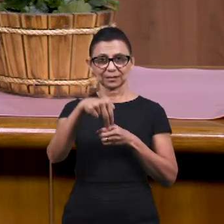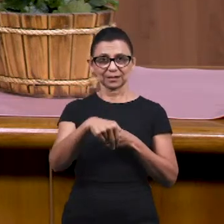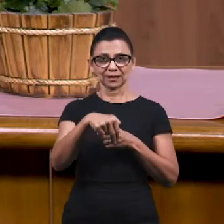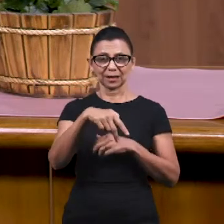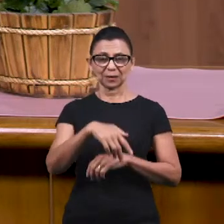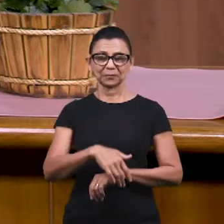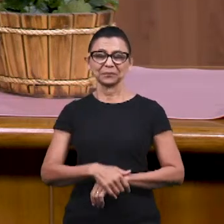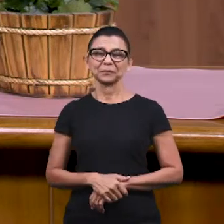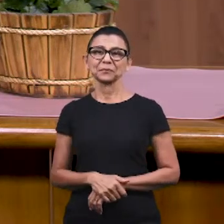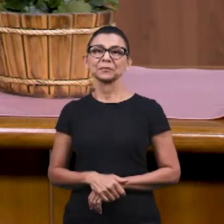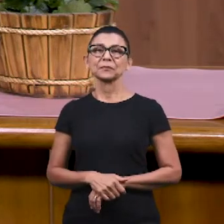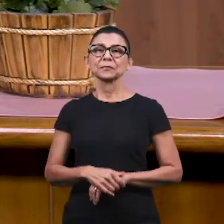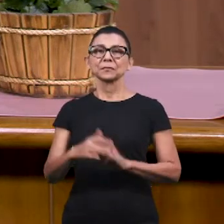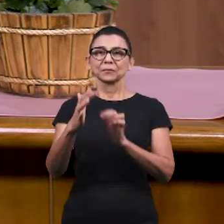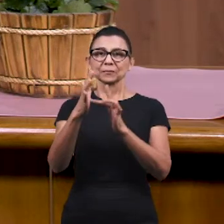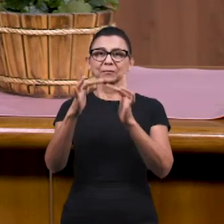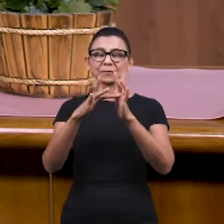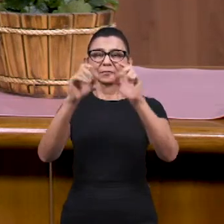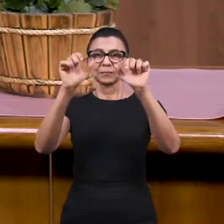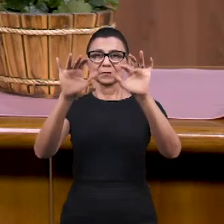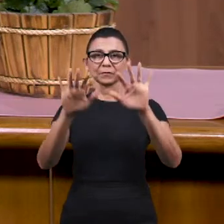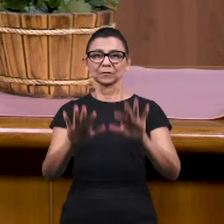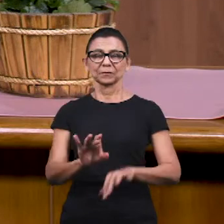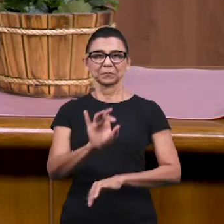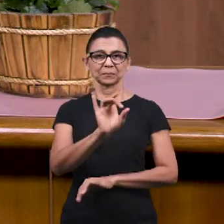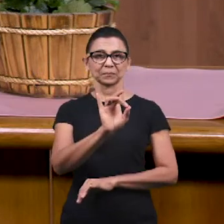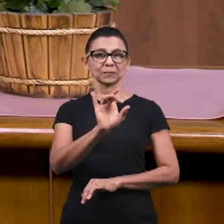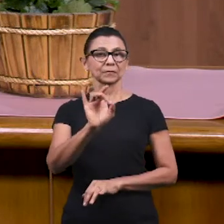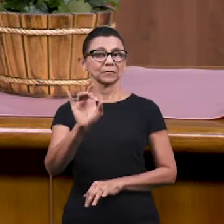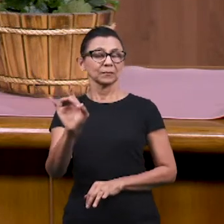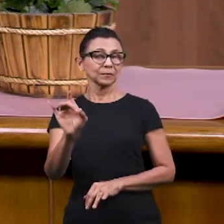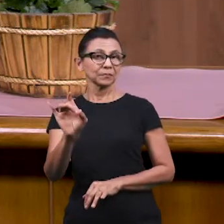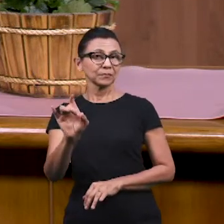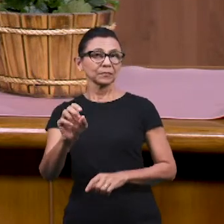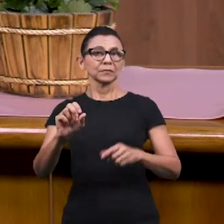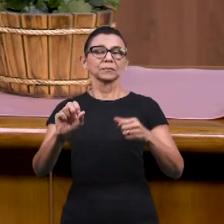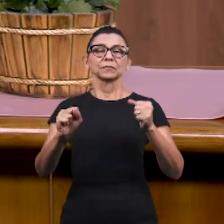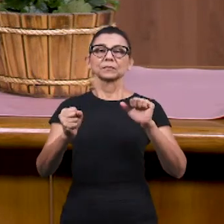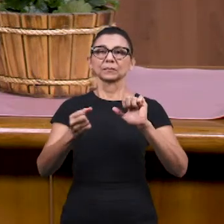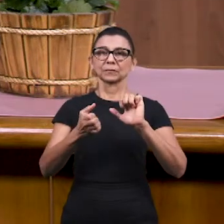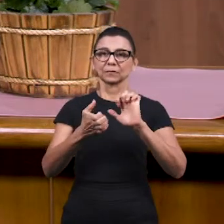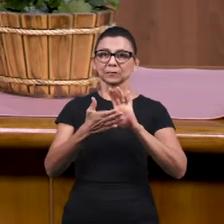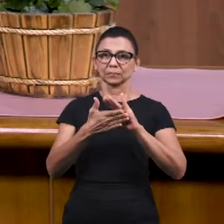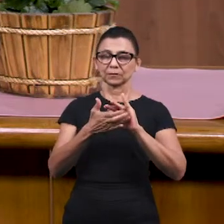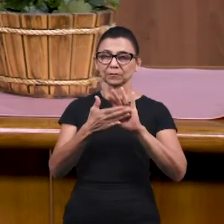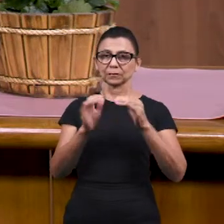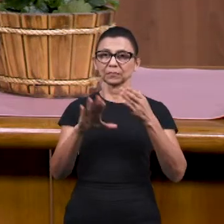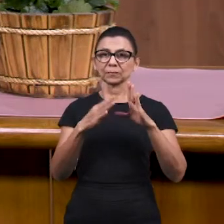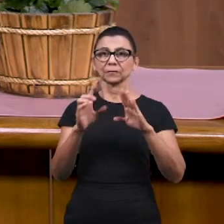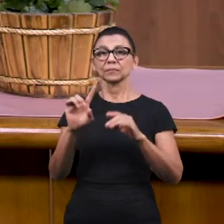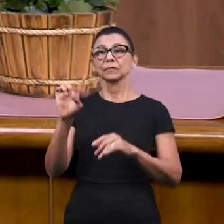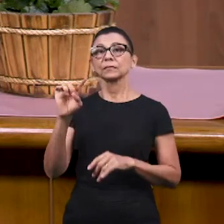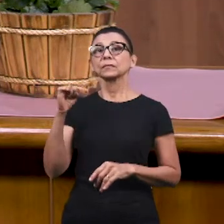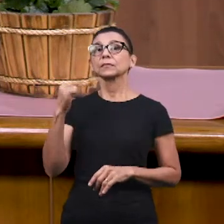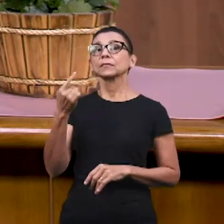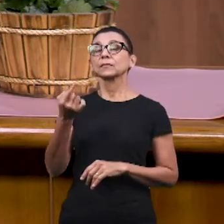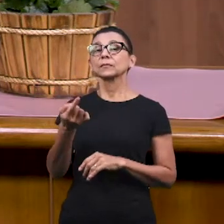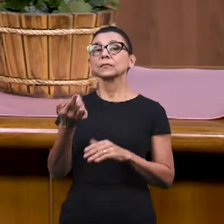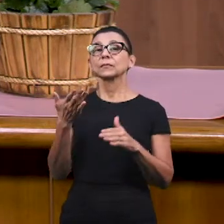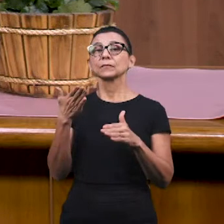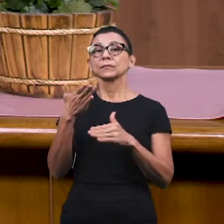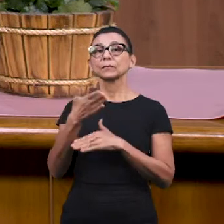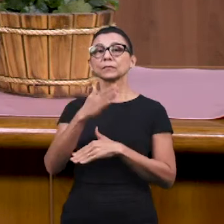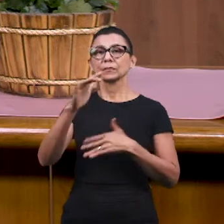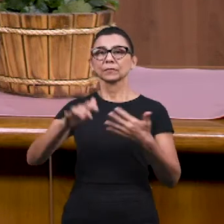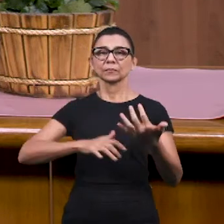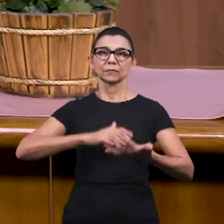que abençoará as nossas vidas. Nós vamos cantar este louvor. Na sequência do louvor, nós entraremos com aquela vinheta